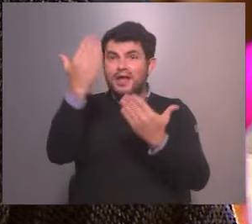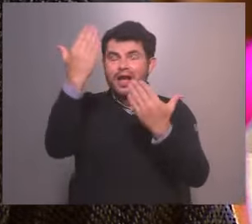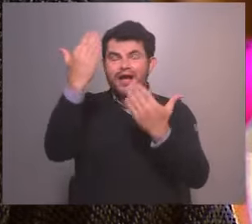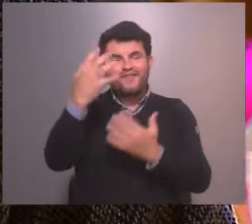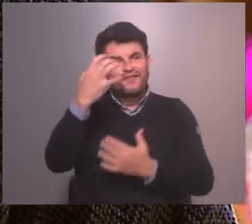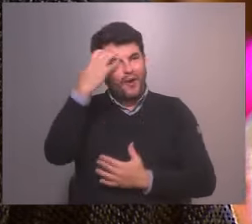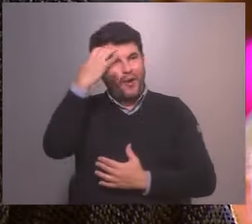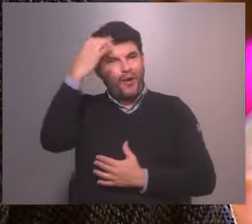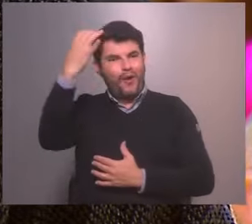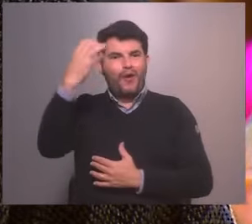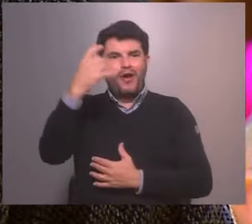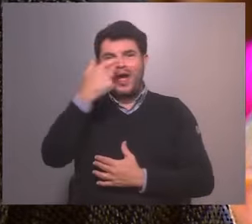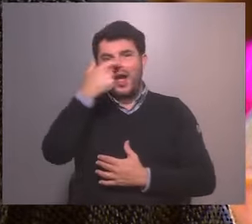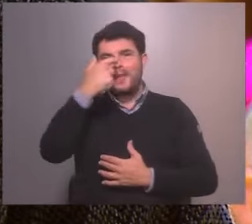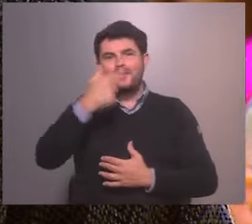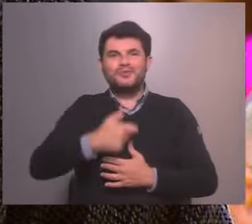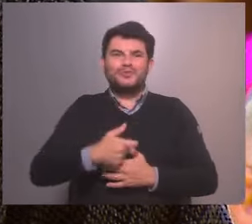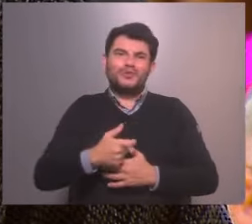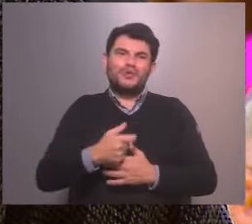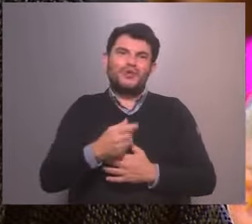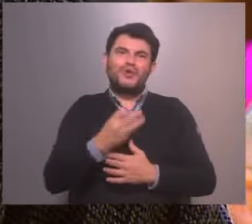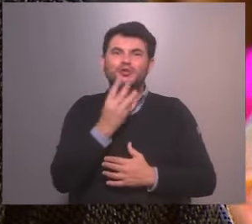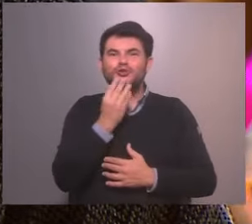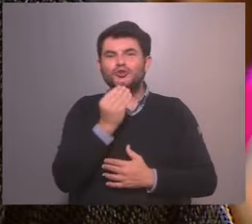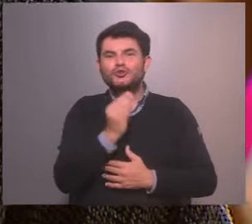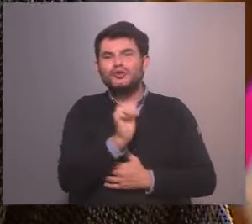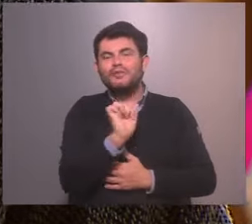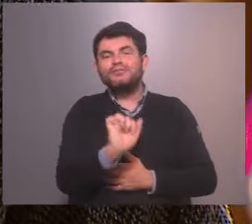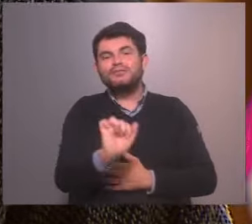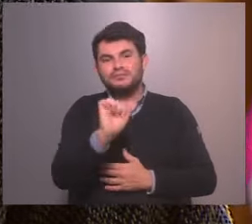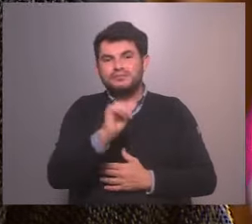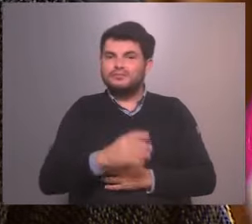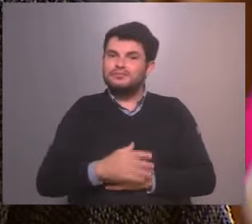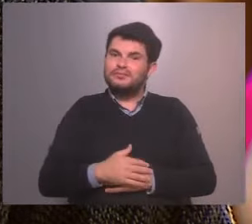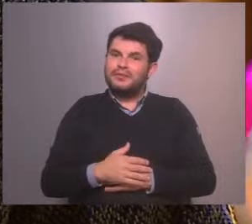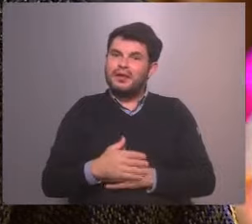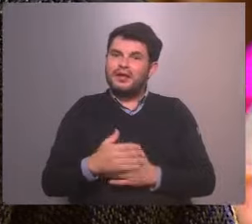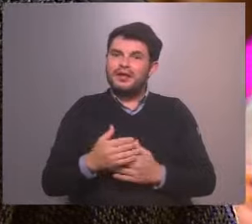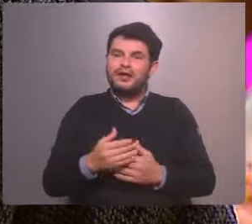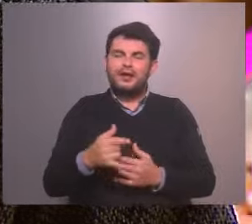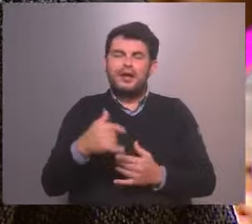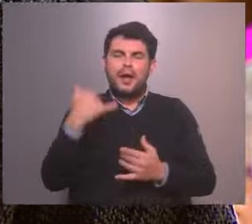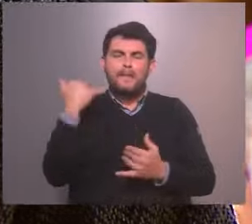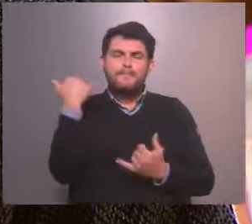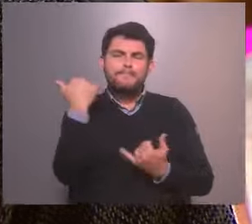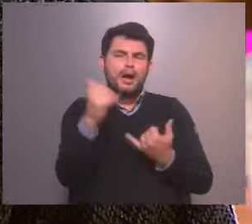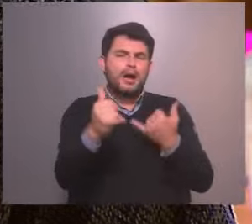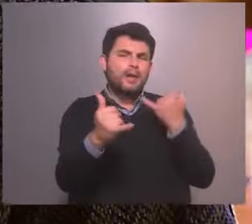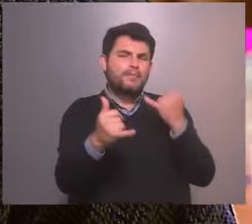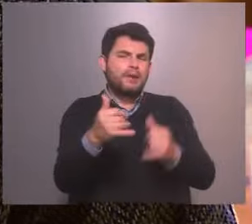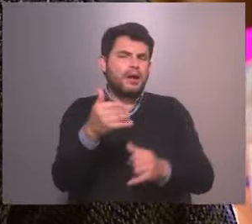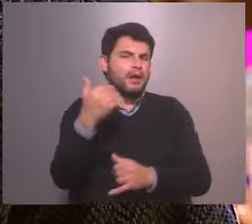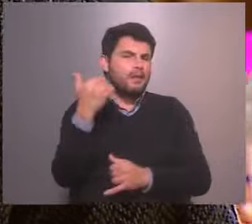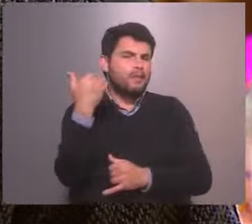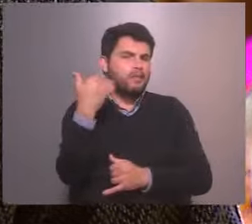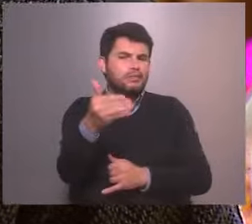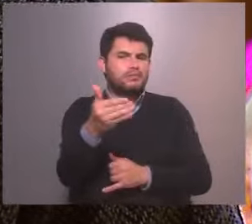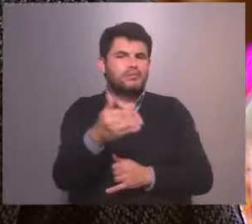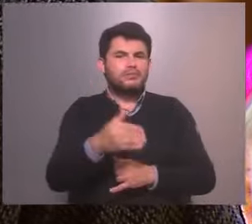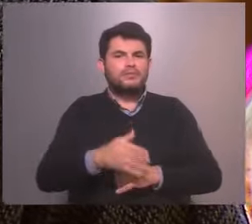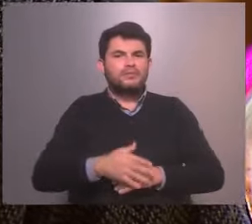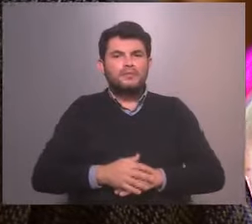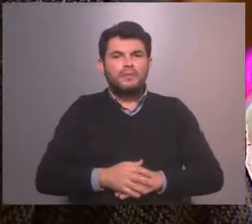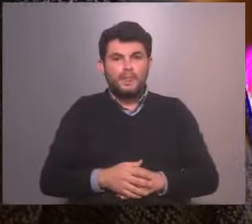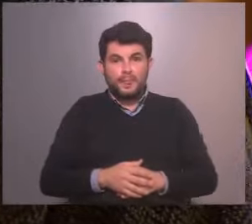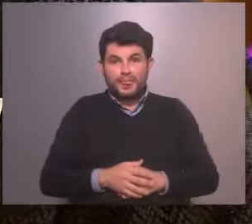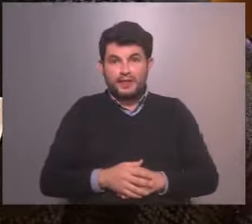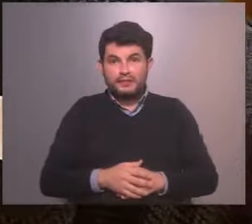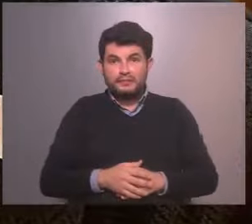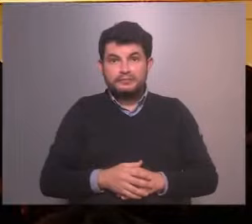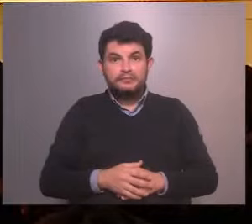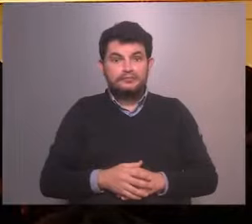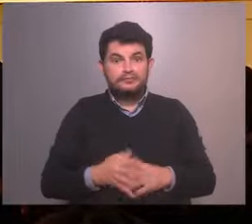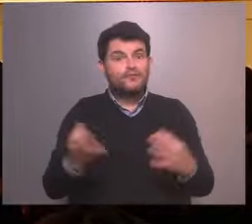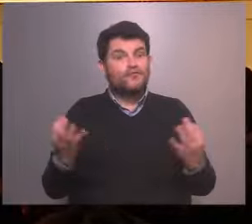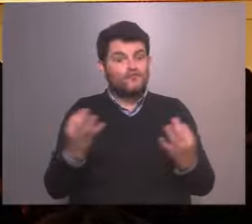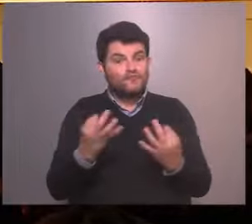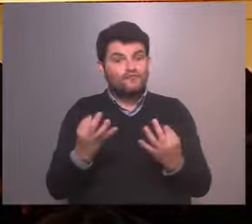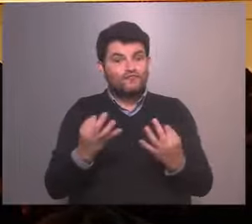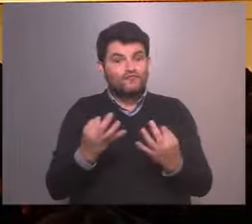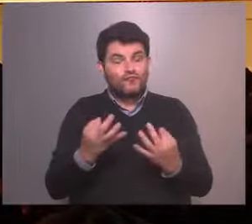de espinas, se la pusieron en la cabeza e le echaron por encima um manto color púrpura.